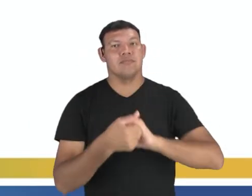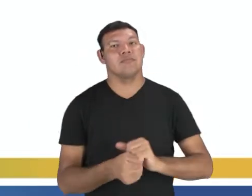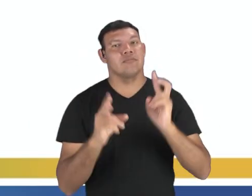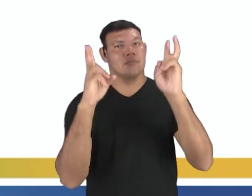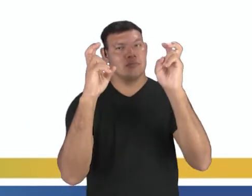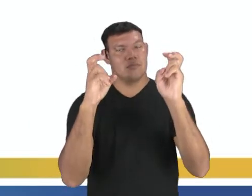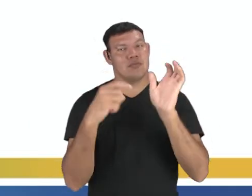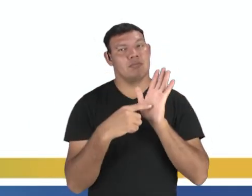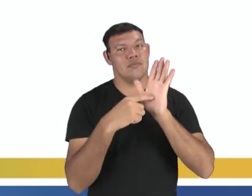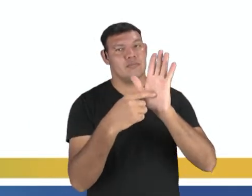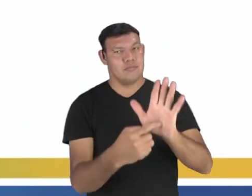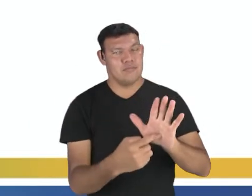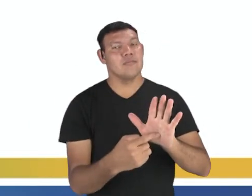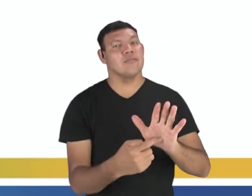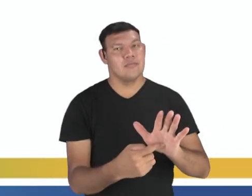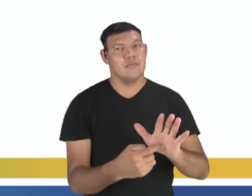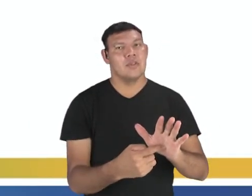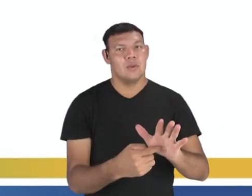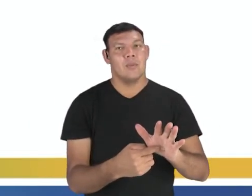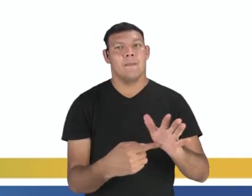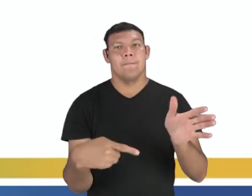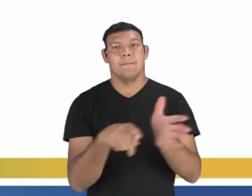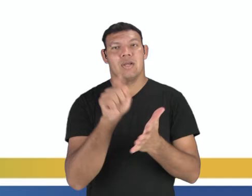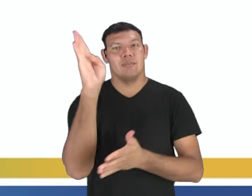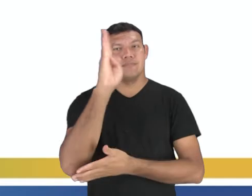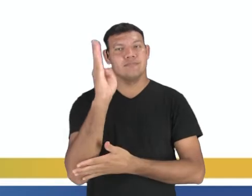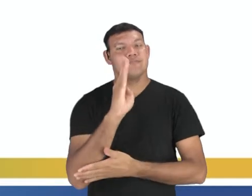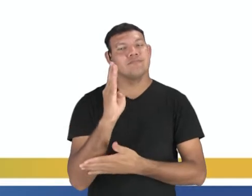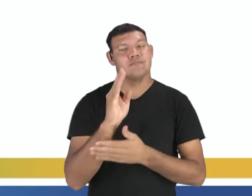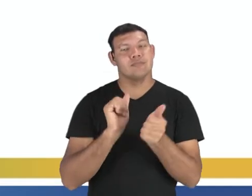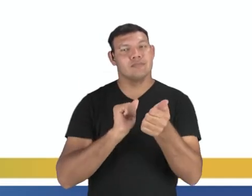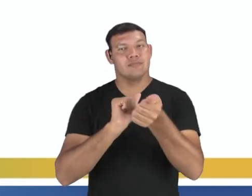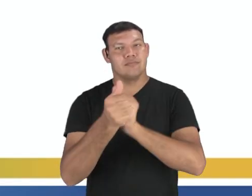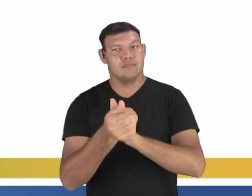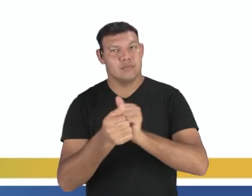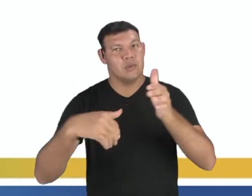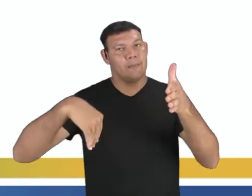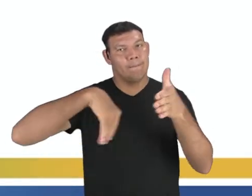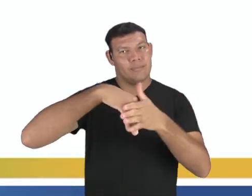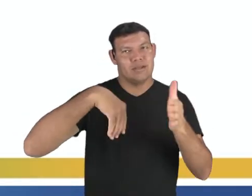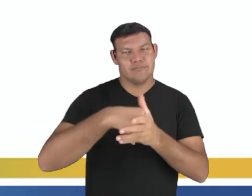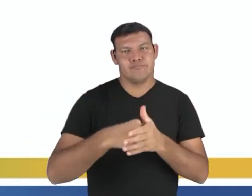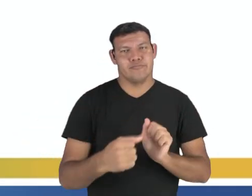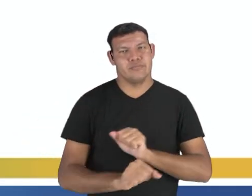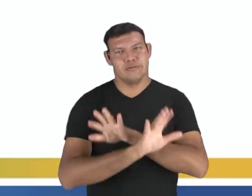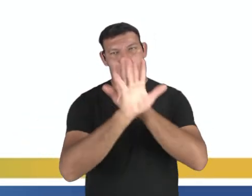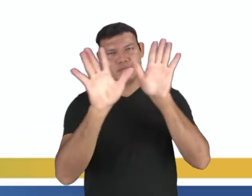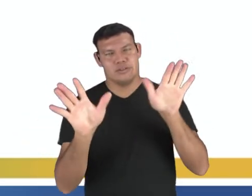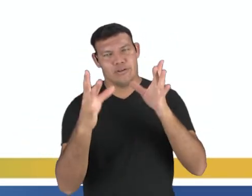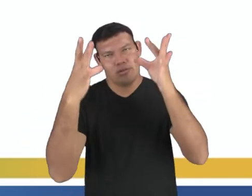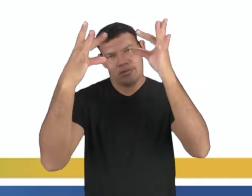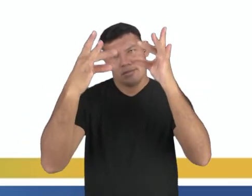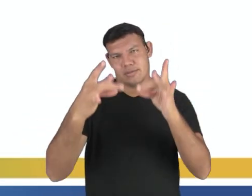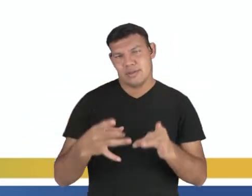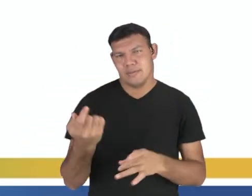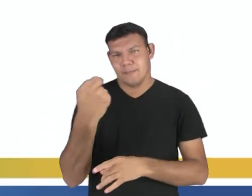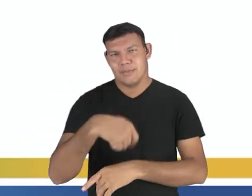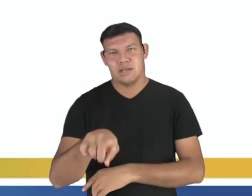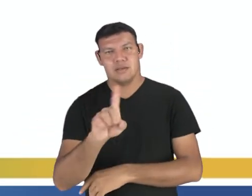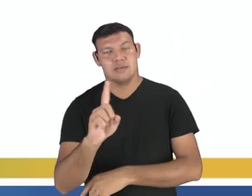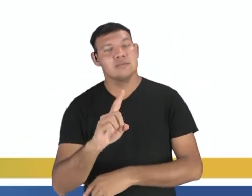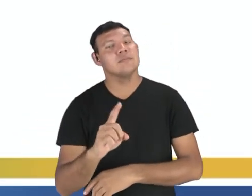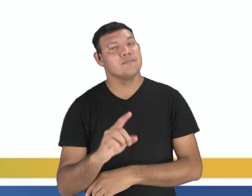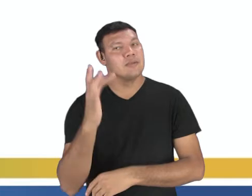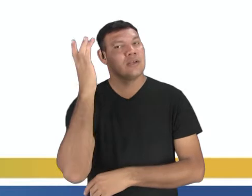de apresentação absoluta no Brasil durante os Jogos. Não é preciso explicitar tudo com detalhes.